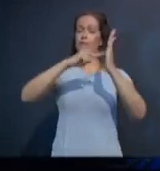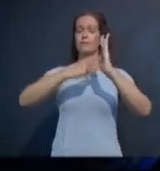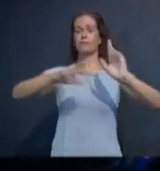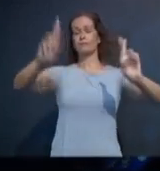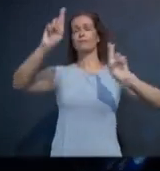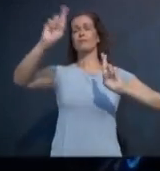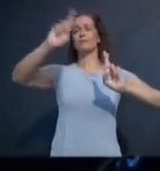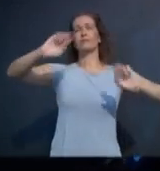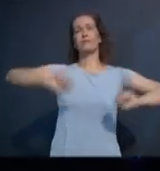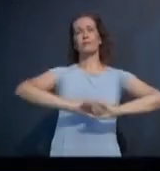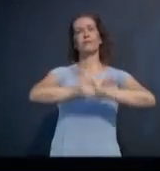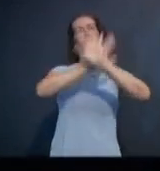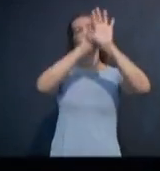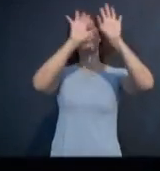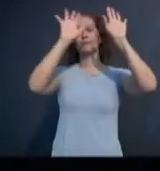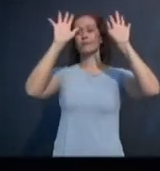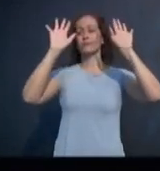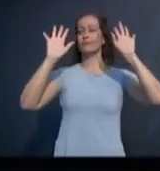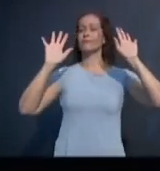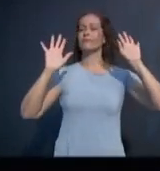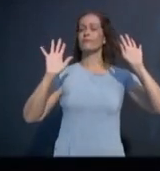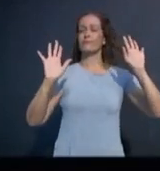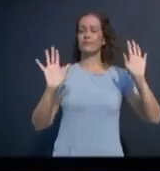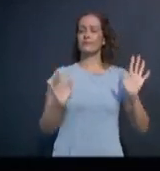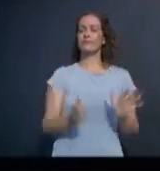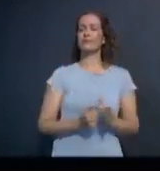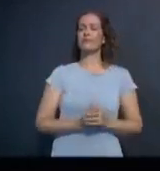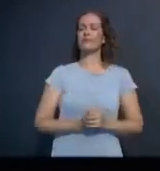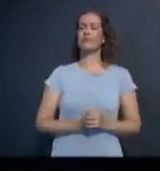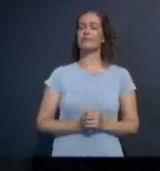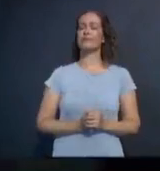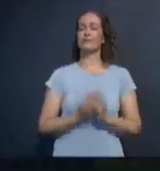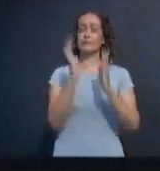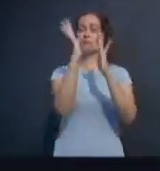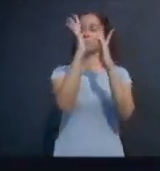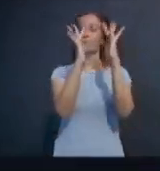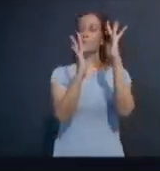esperança da glória. A realidade da vida dele.